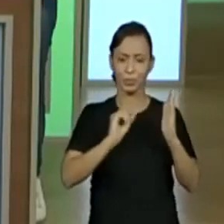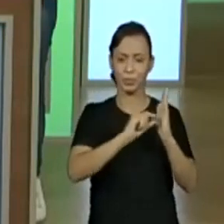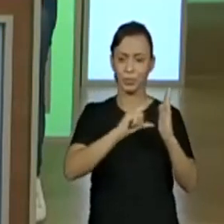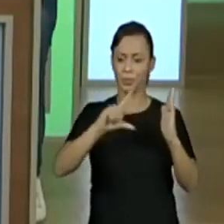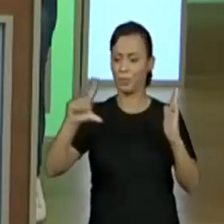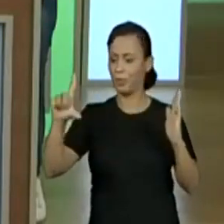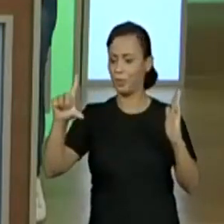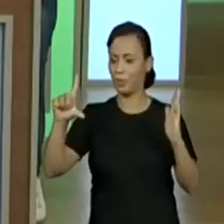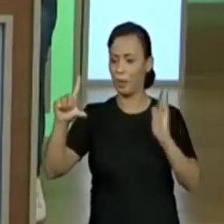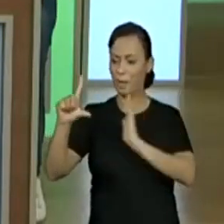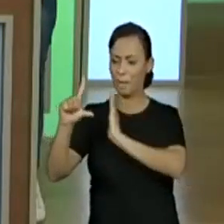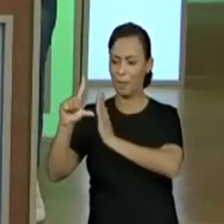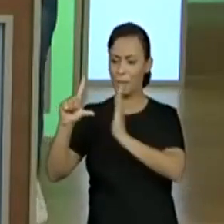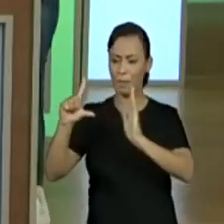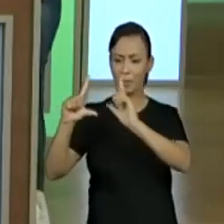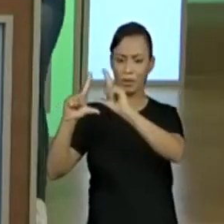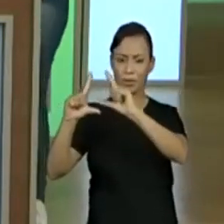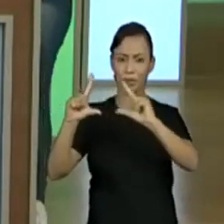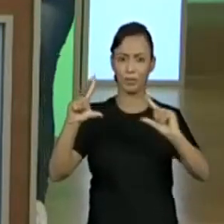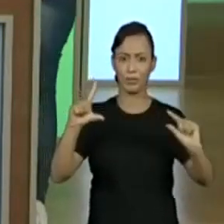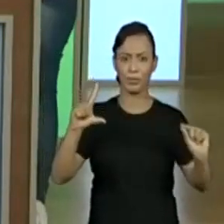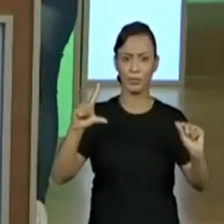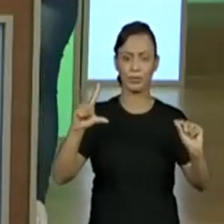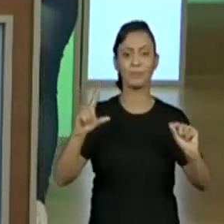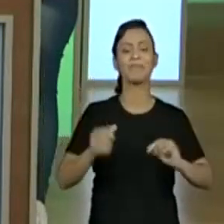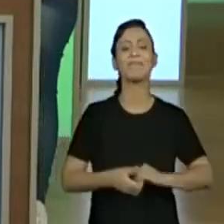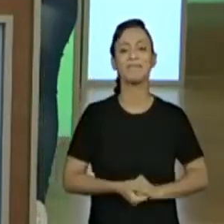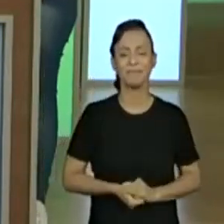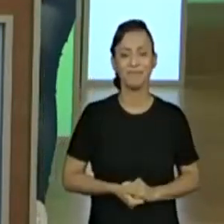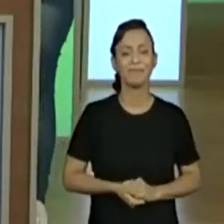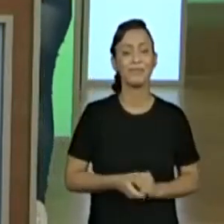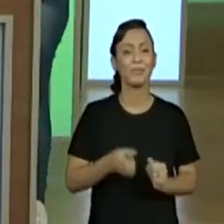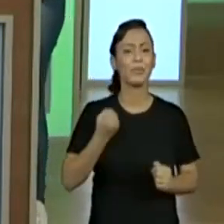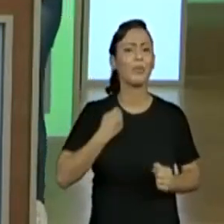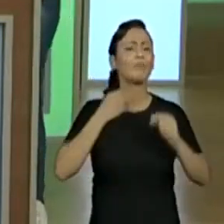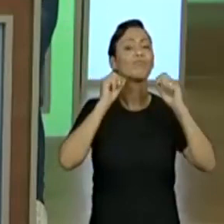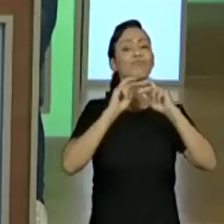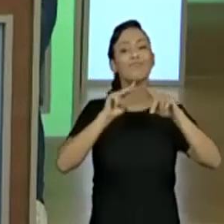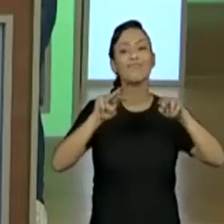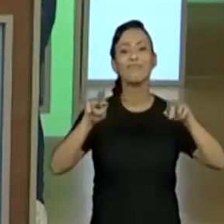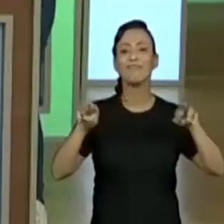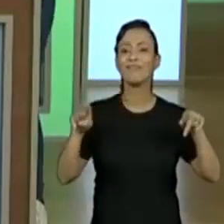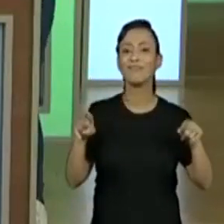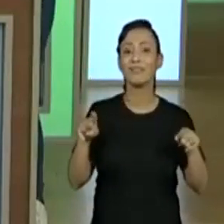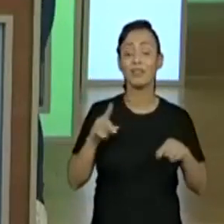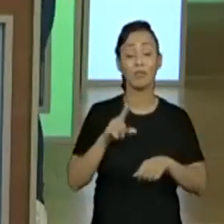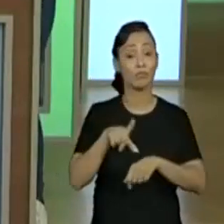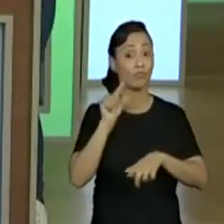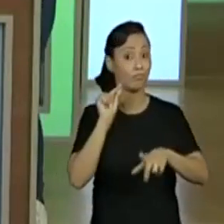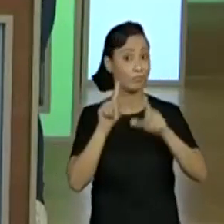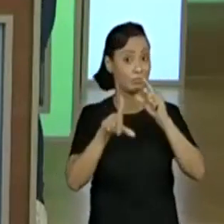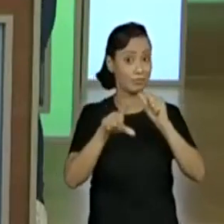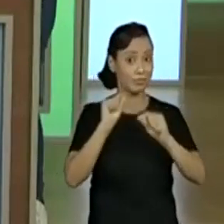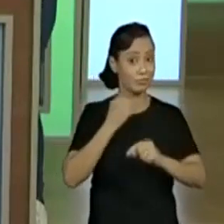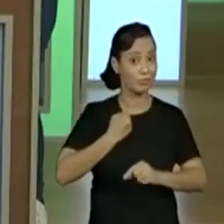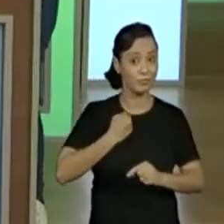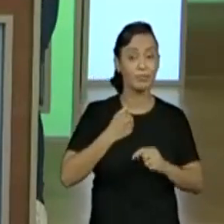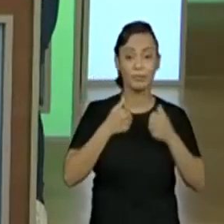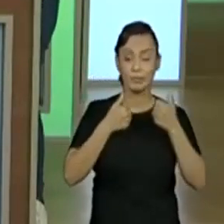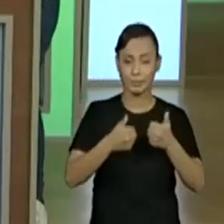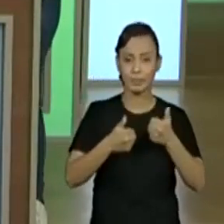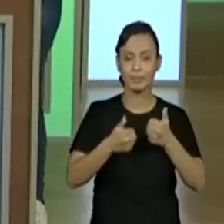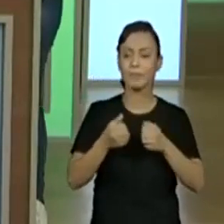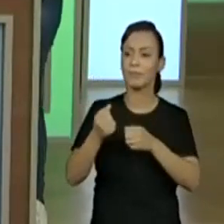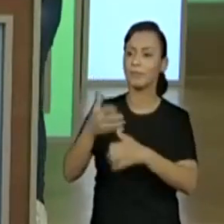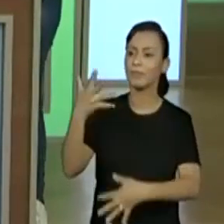números, através da ordem crescente e decrescente, a partir de um número qualquer, não é mesmo? Sim, ó, o professor Edson